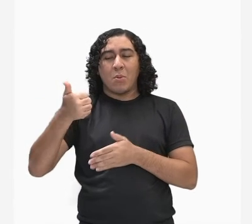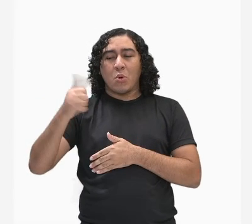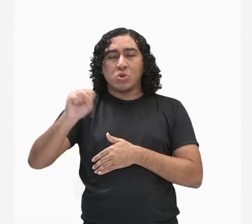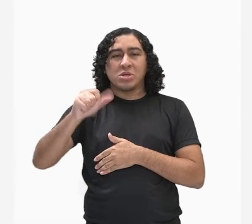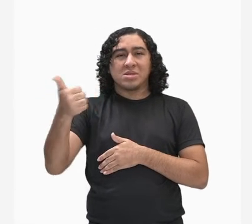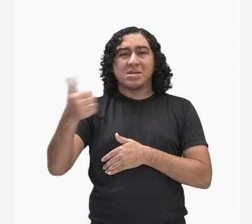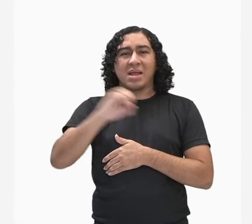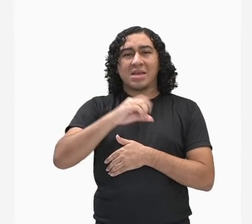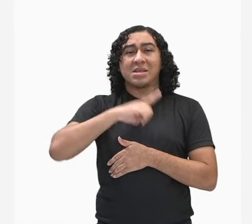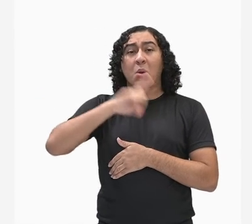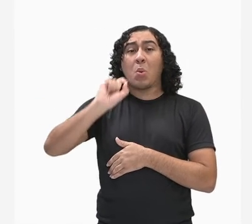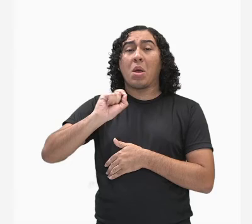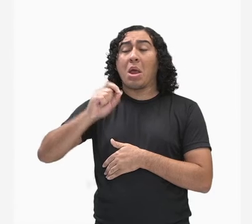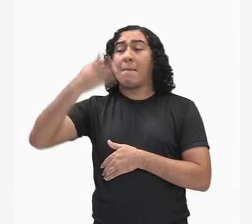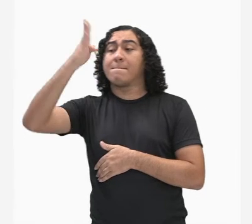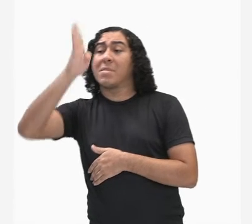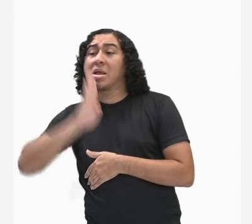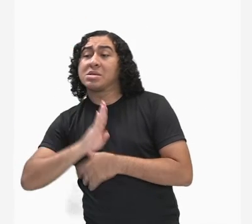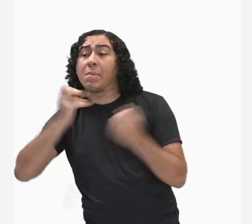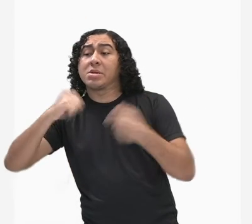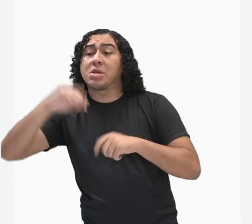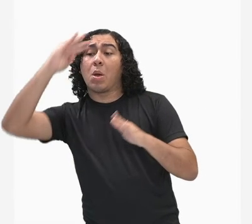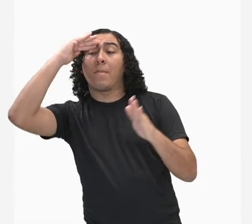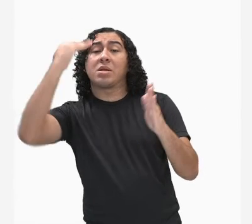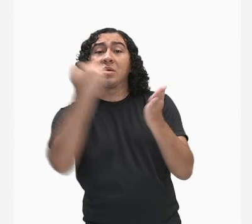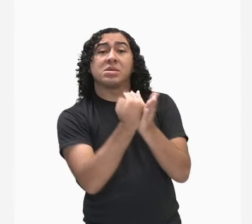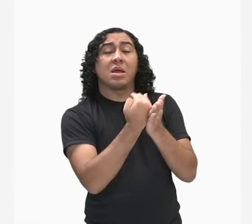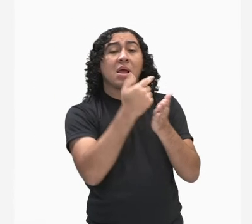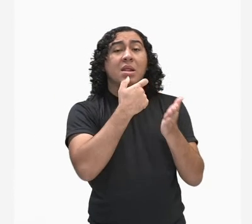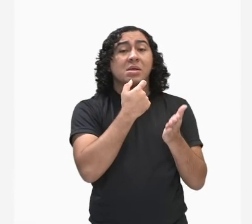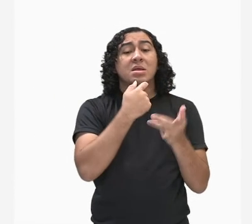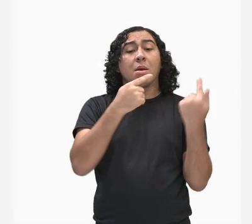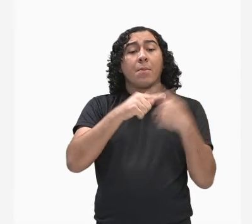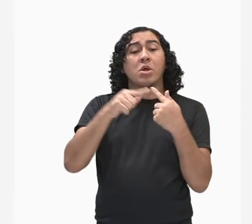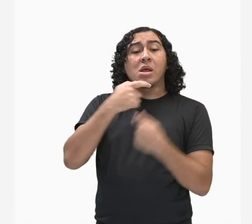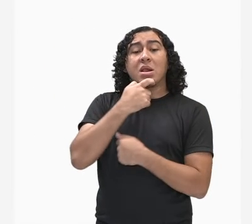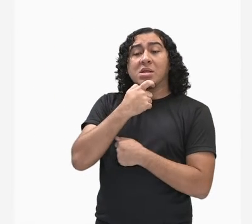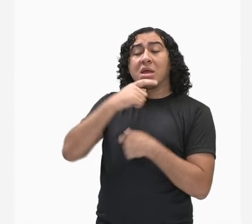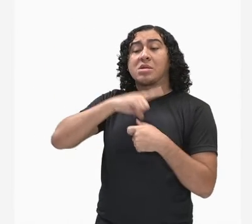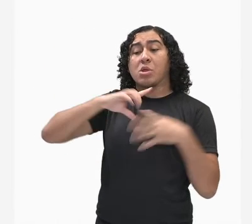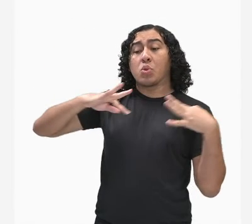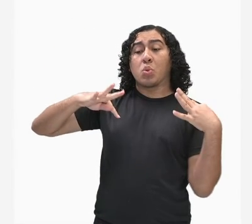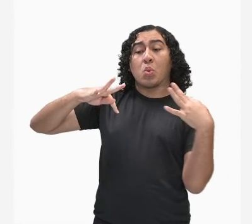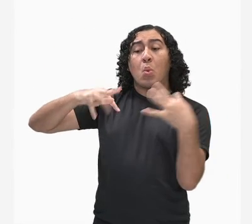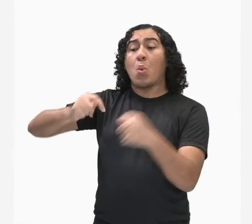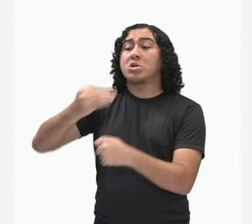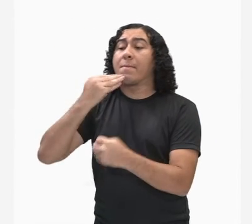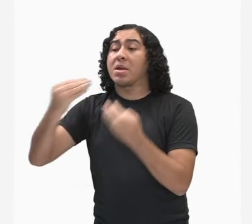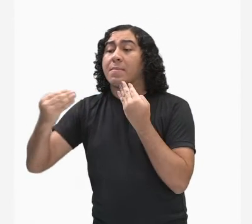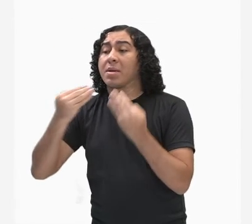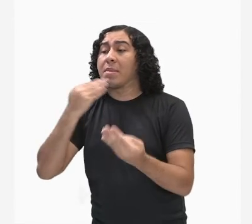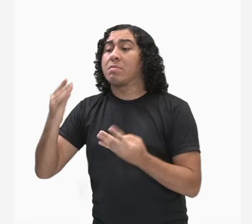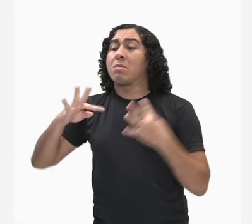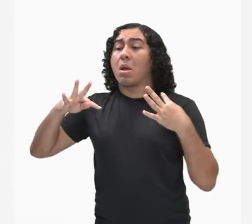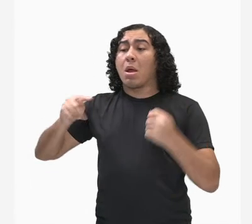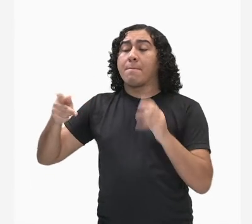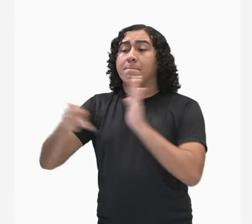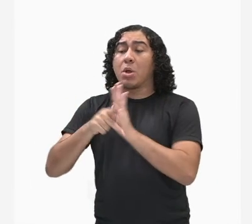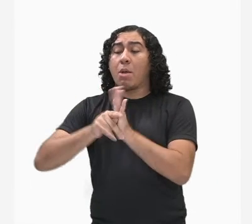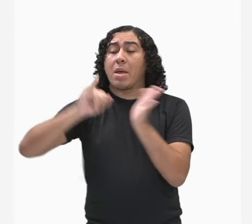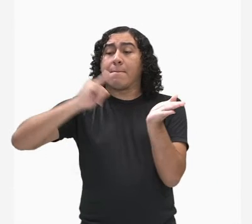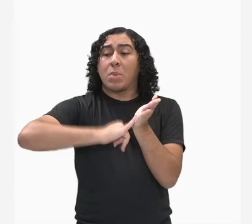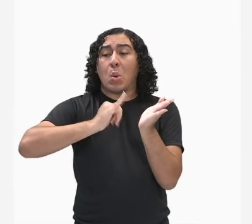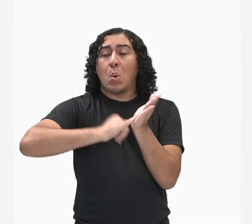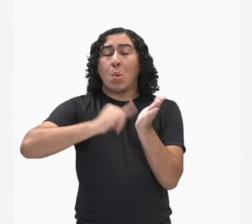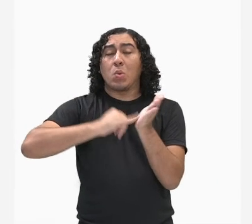Brasil de joelho diante da Inglaterra, porque dá à Inglaterra todas as condições, né, alfandegárias, de tarifa, de